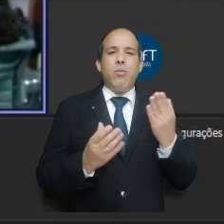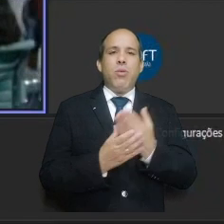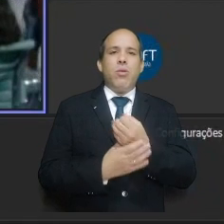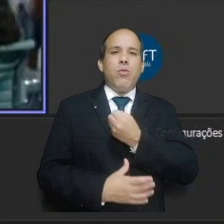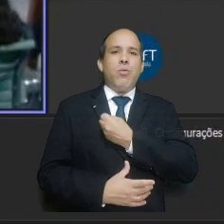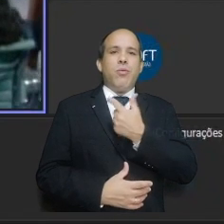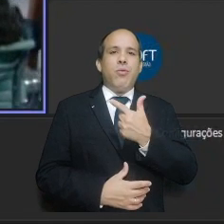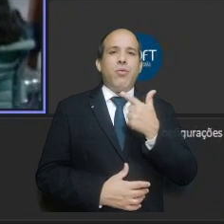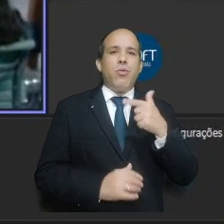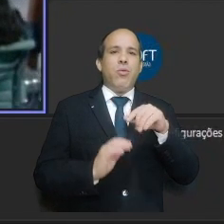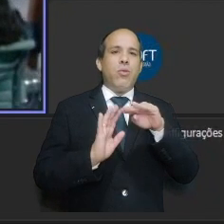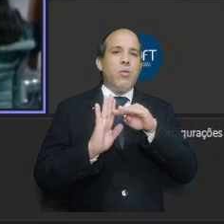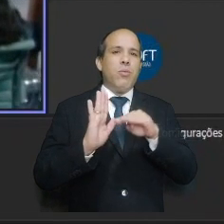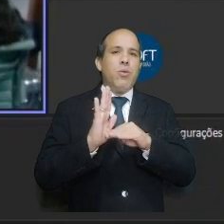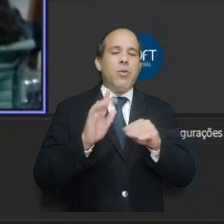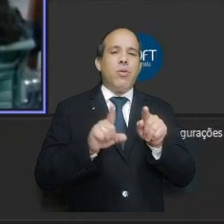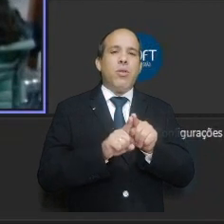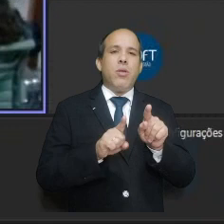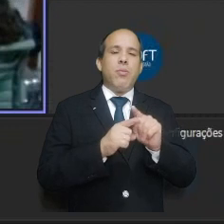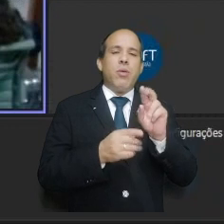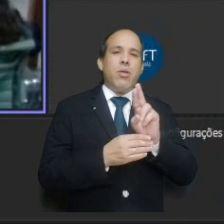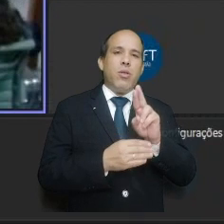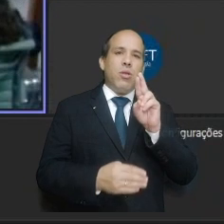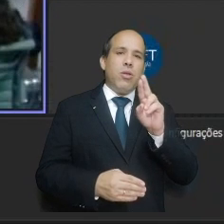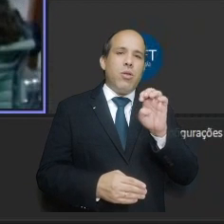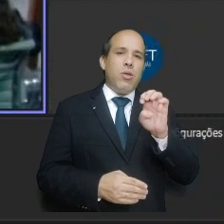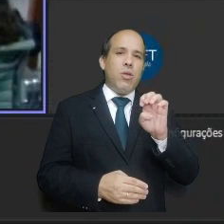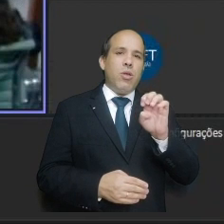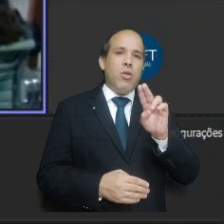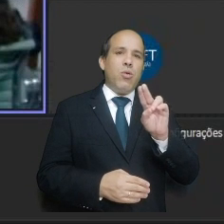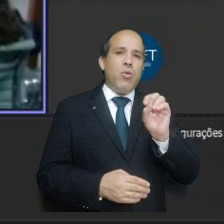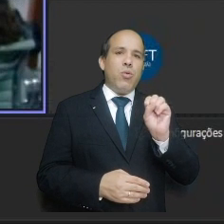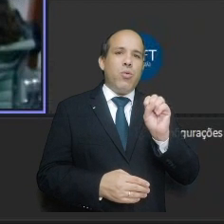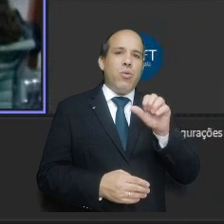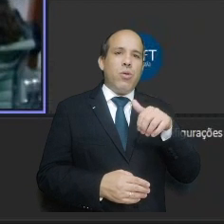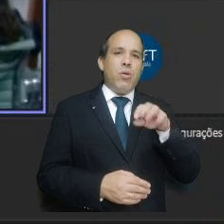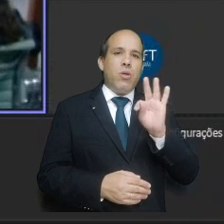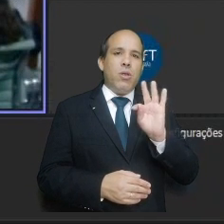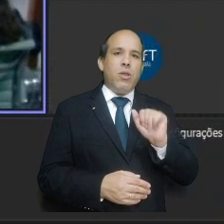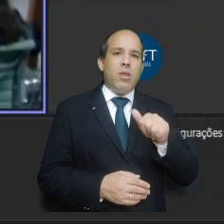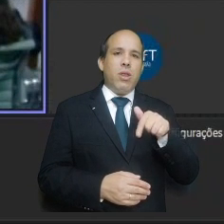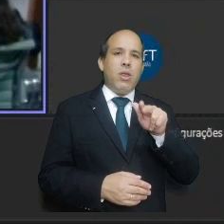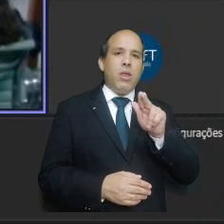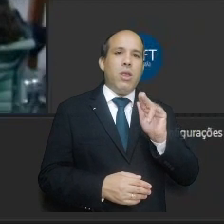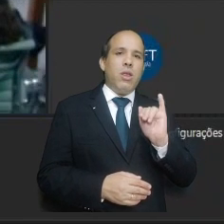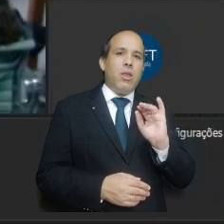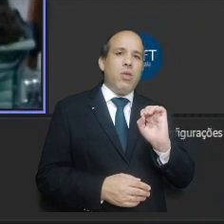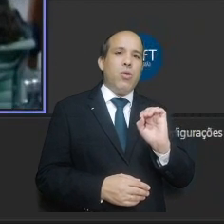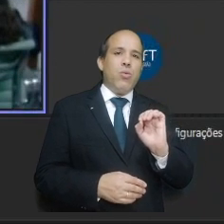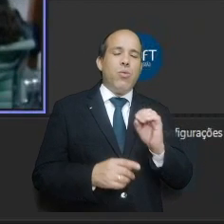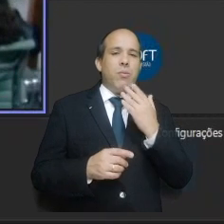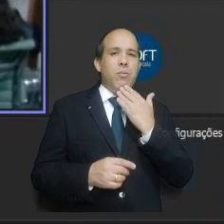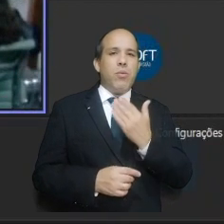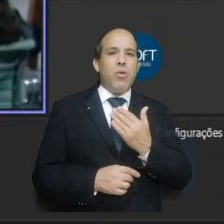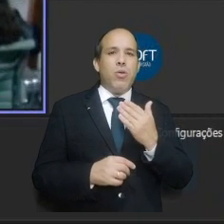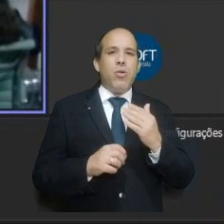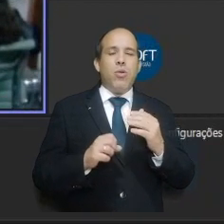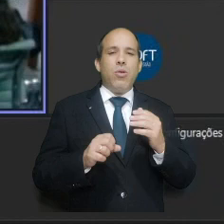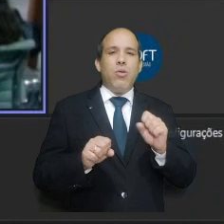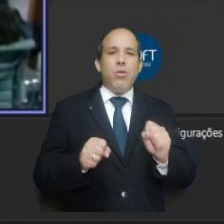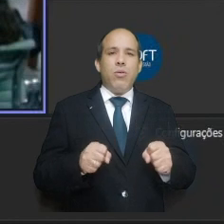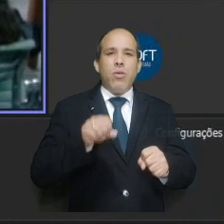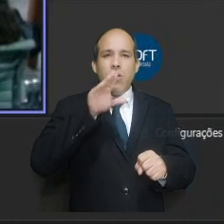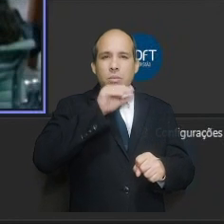Chama a julgamento o processo número 22 da pauta, também da relatoria do desembargador Eustáquio de Castro.